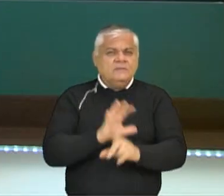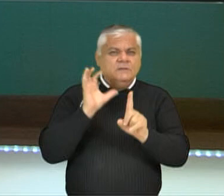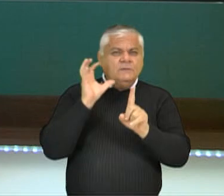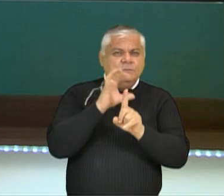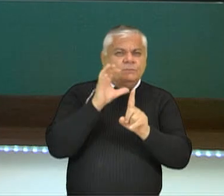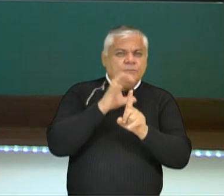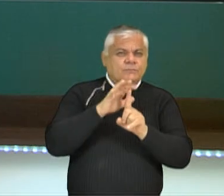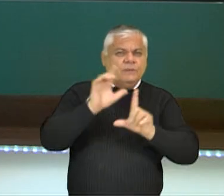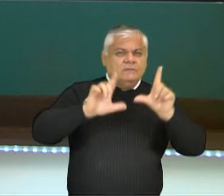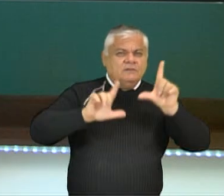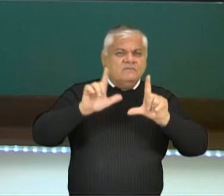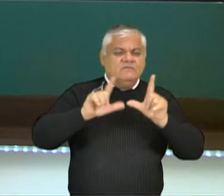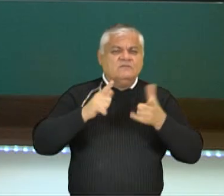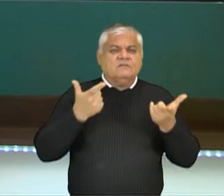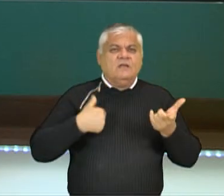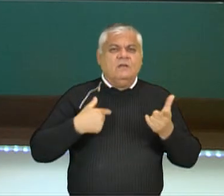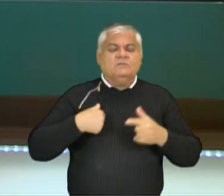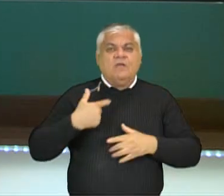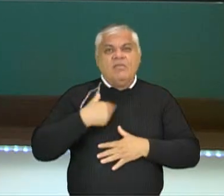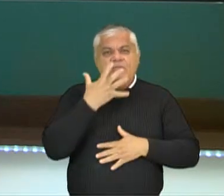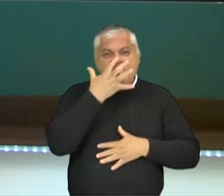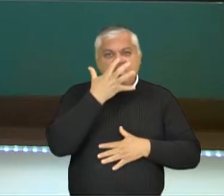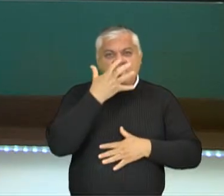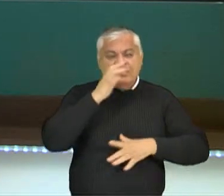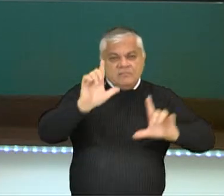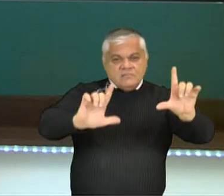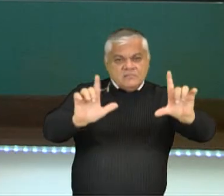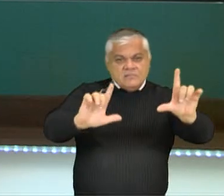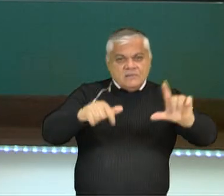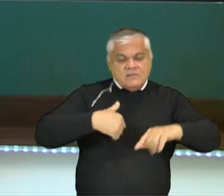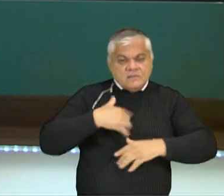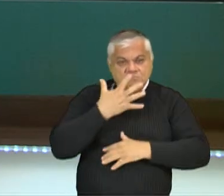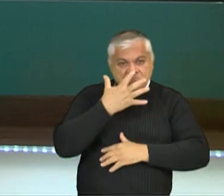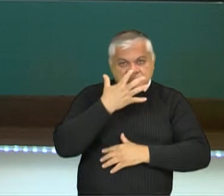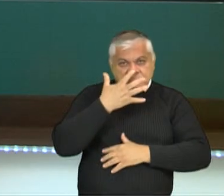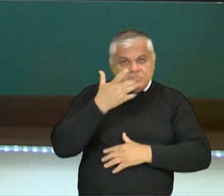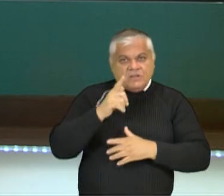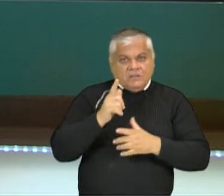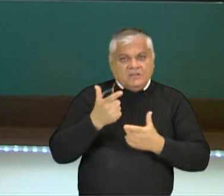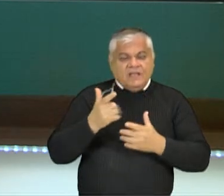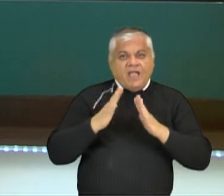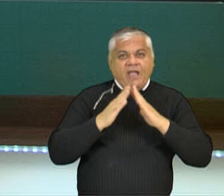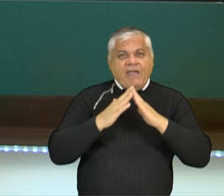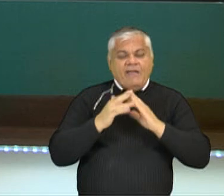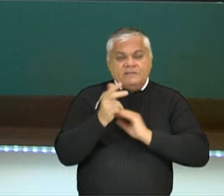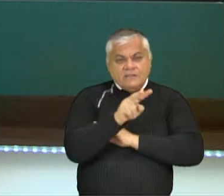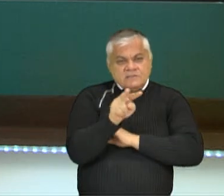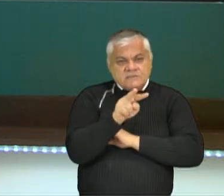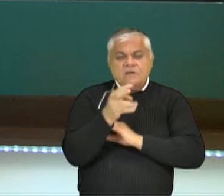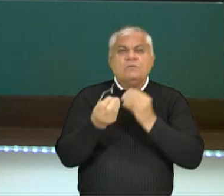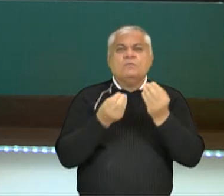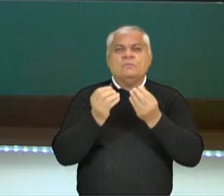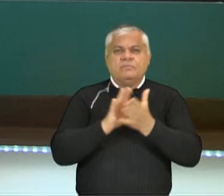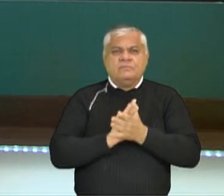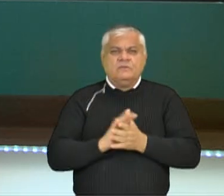influenciar em nós, telespectadores, em você que assiste aí em casa? Então, a gente pode